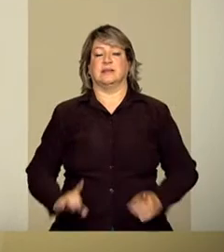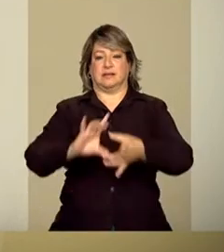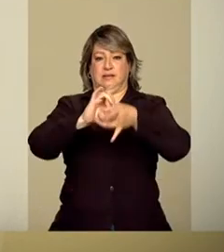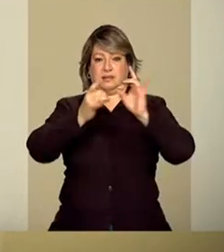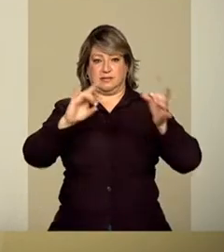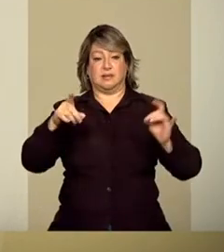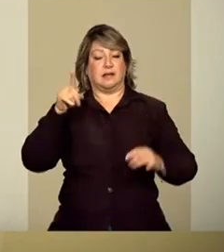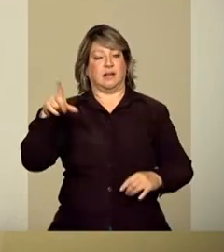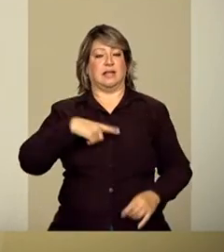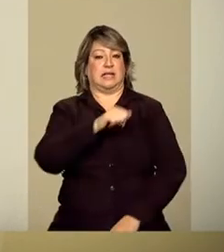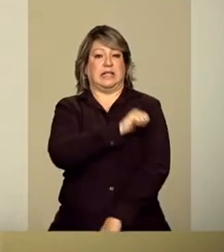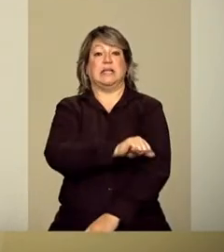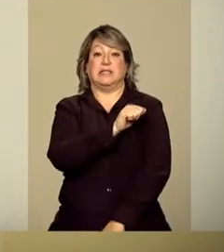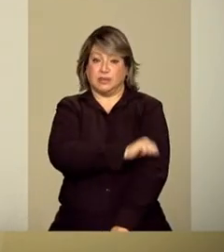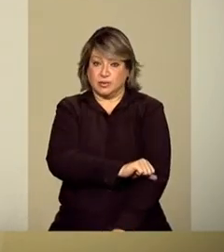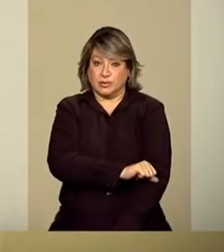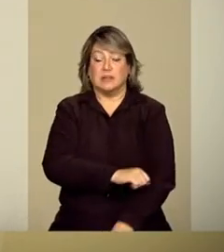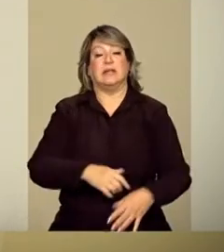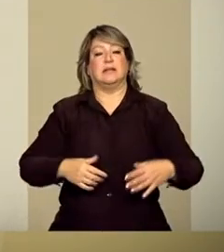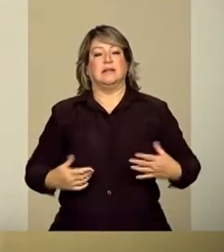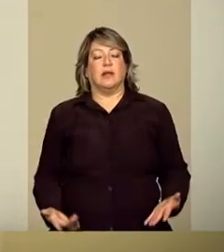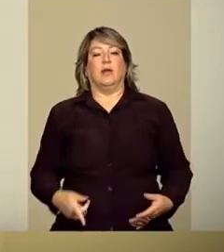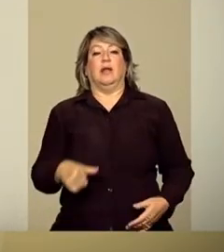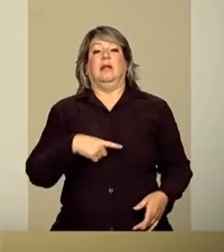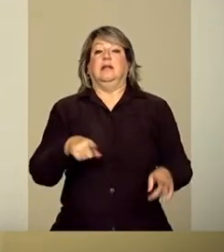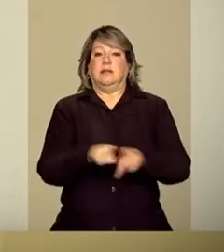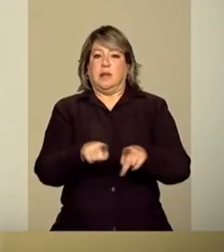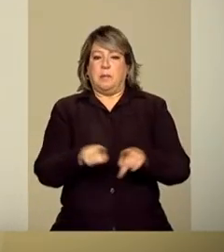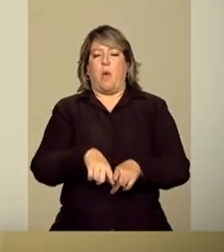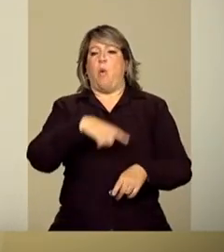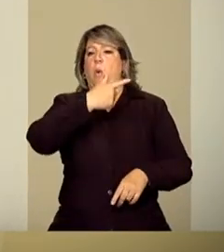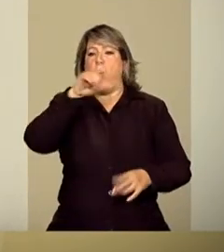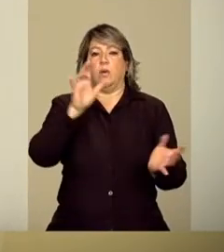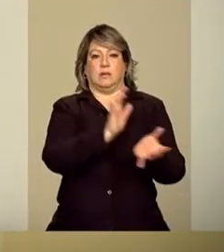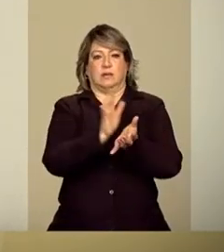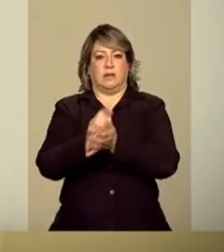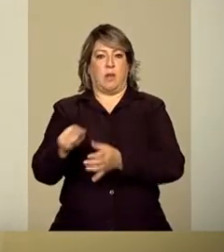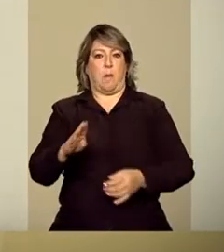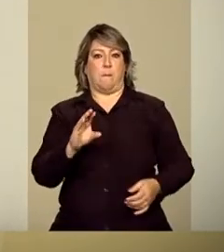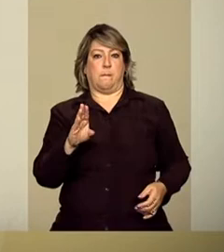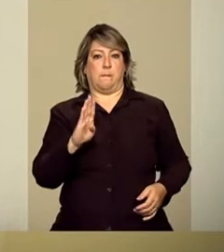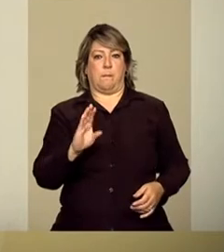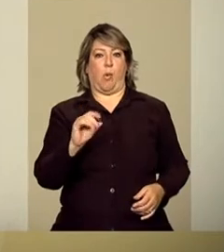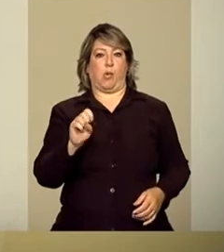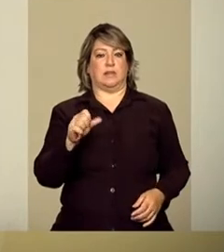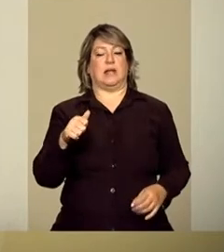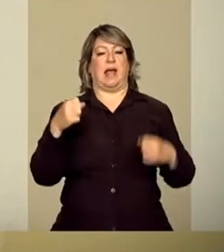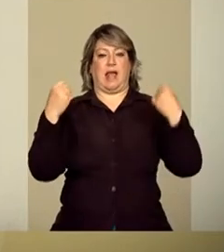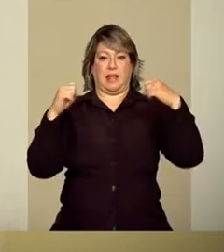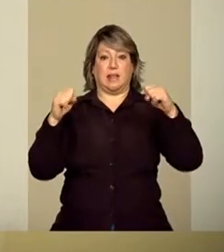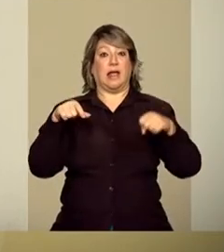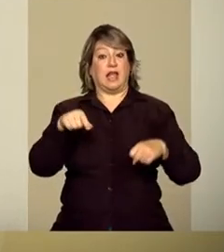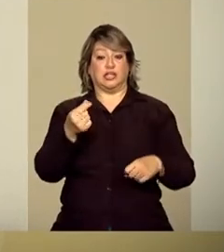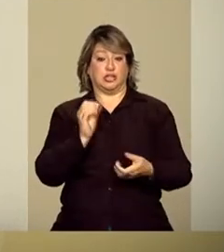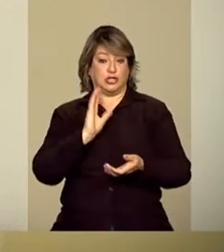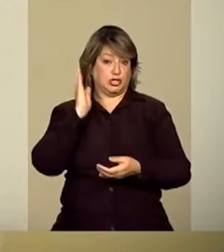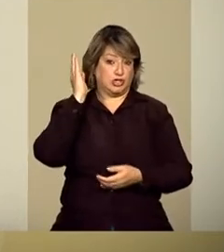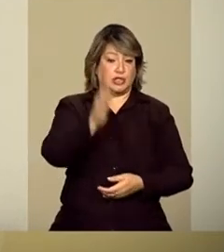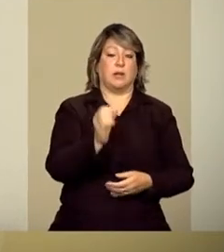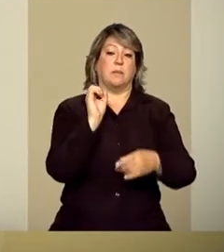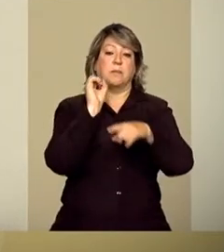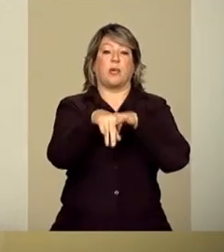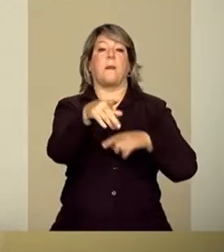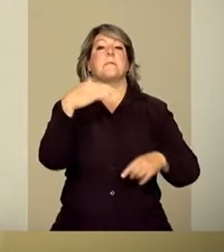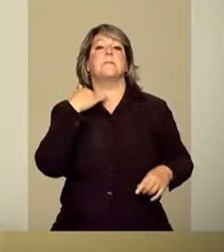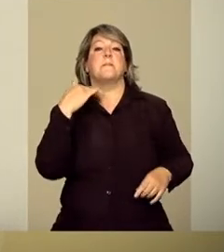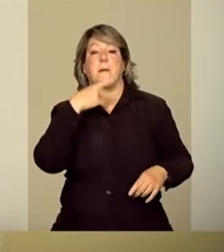2016, lá no Rio de Janeiro. Assim como nas outras categorias do Bolsa Atleta, o dinheiro vai direto para a conta do esportista